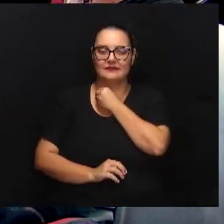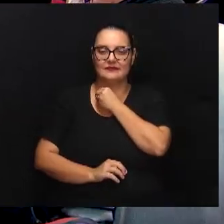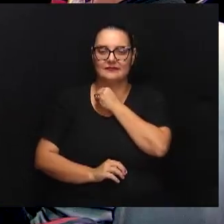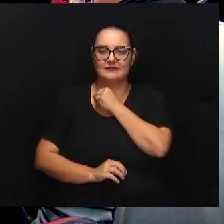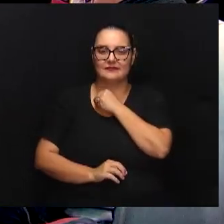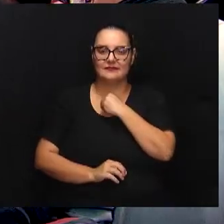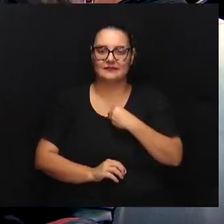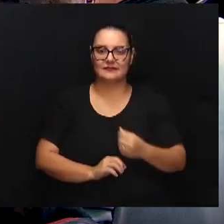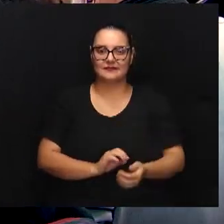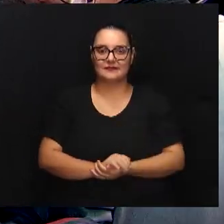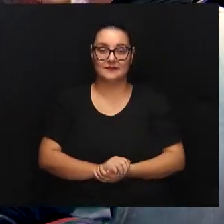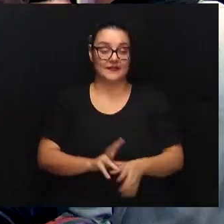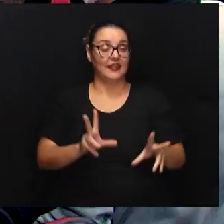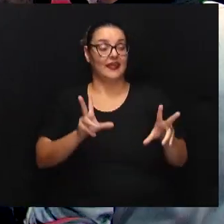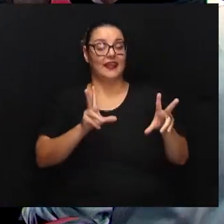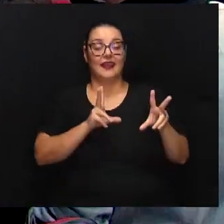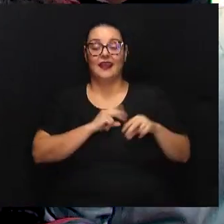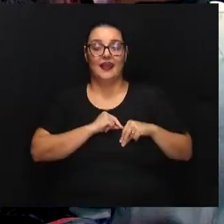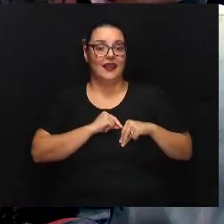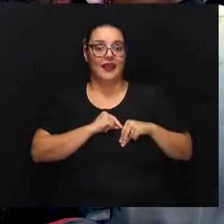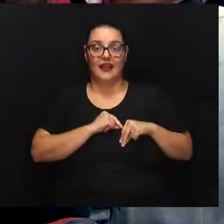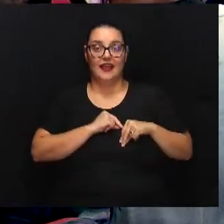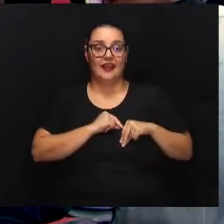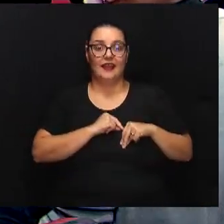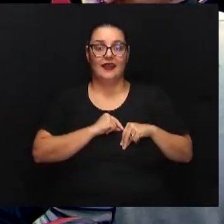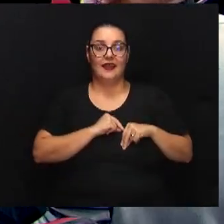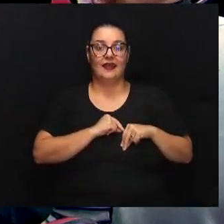Nada como uma água de chuca.